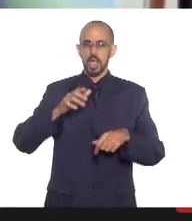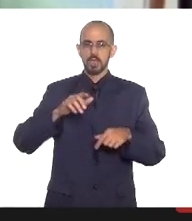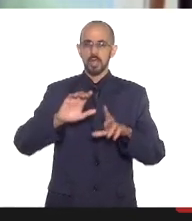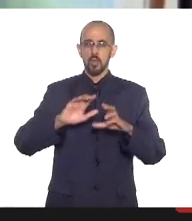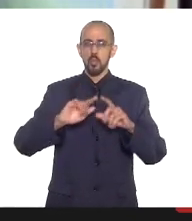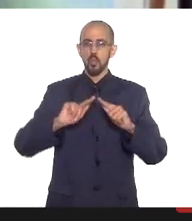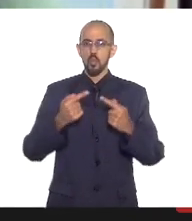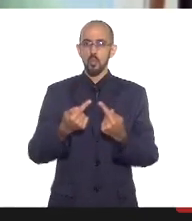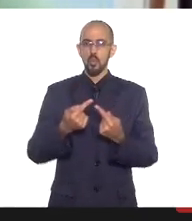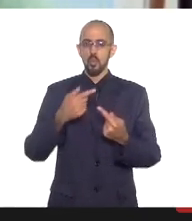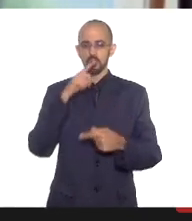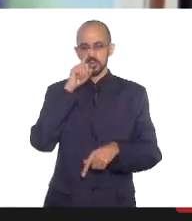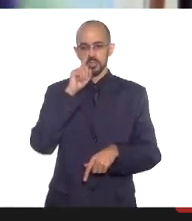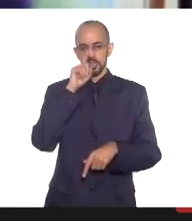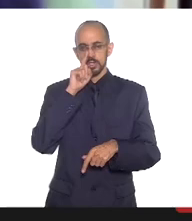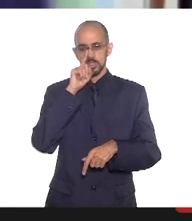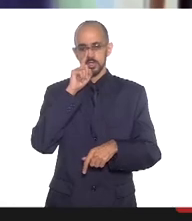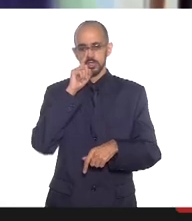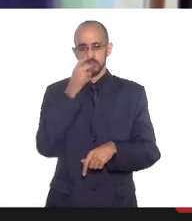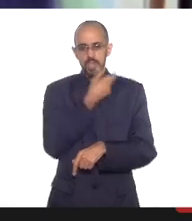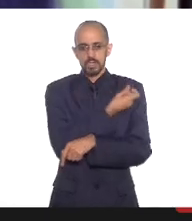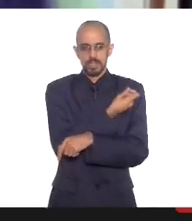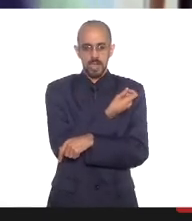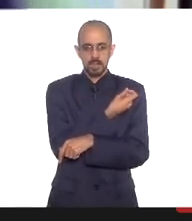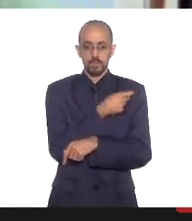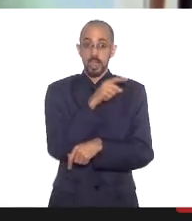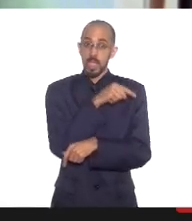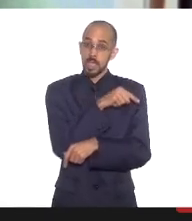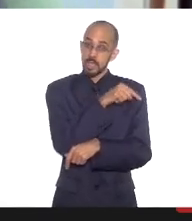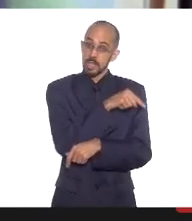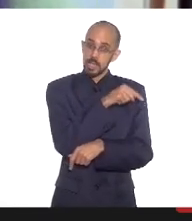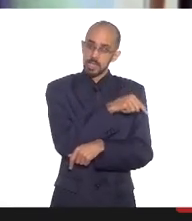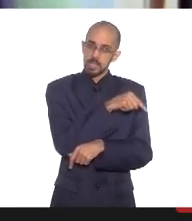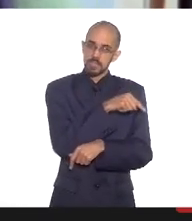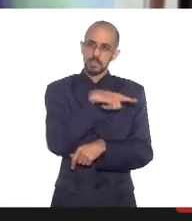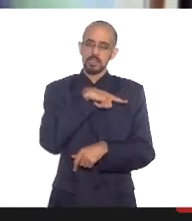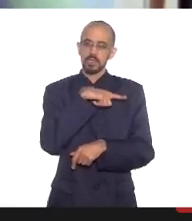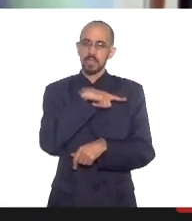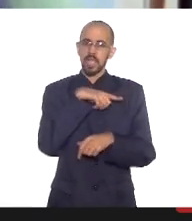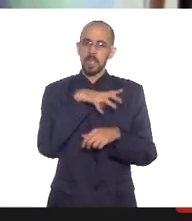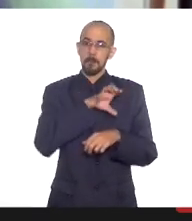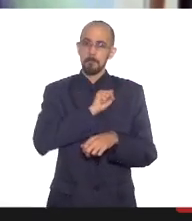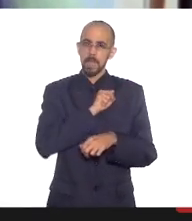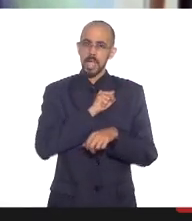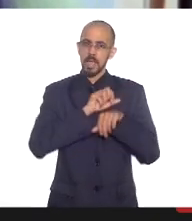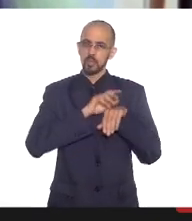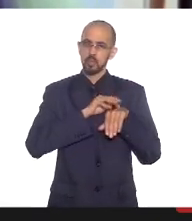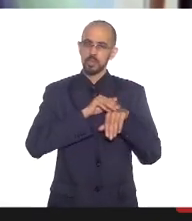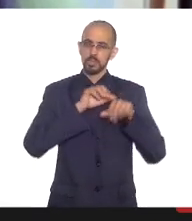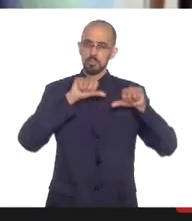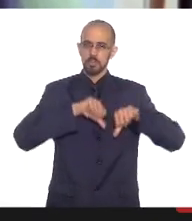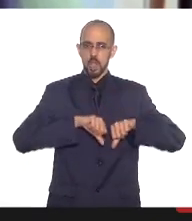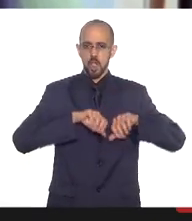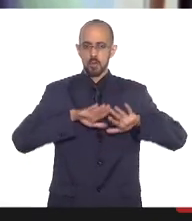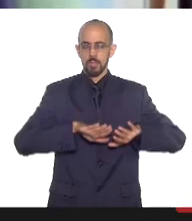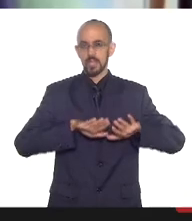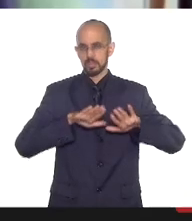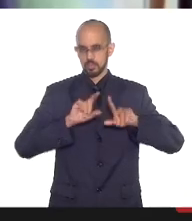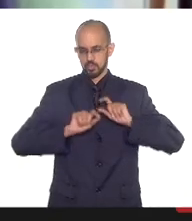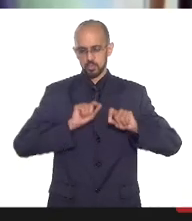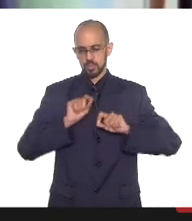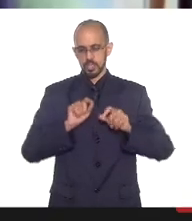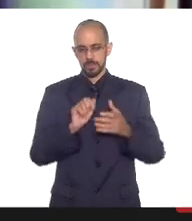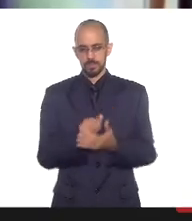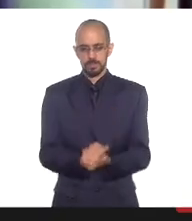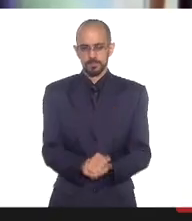poderia mais adoeci adoeci de maneira pior esses tem que ser priorizado mas eu gostaria de enfatizar